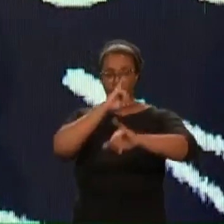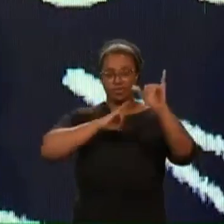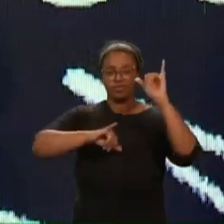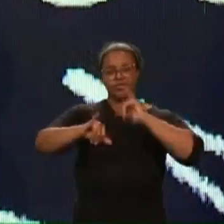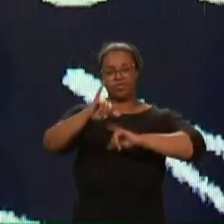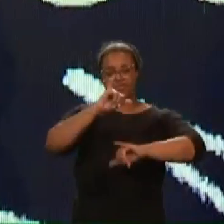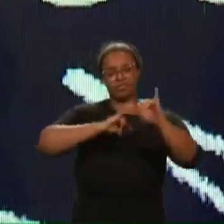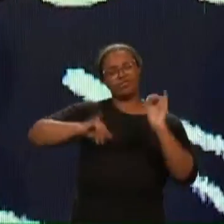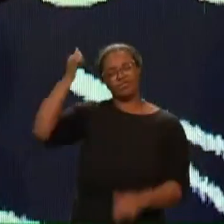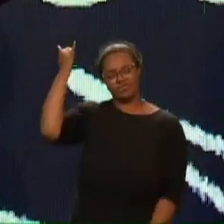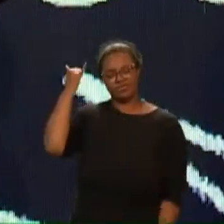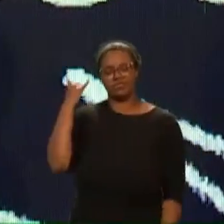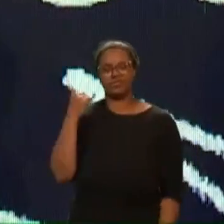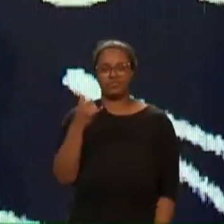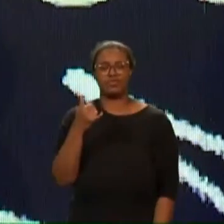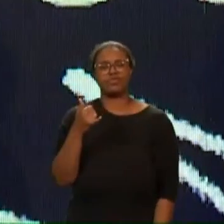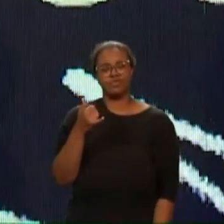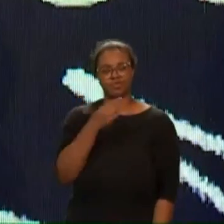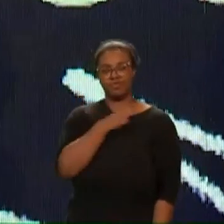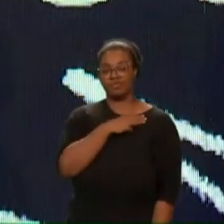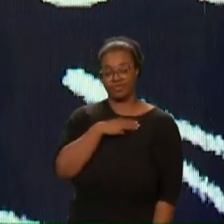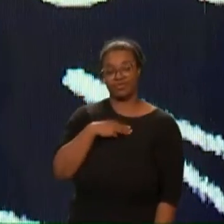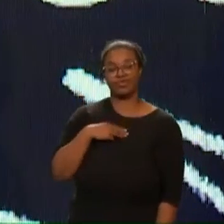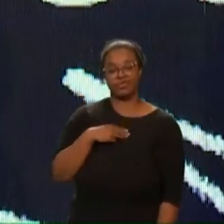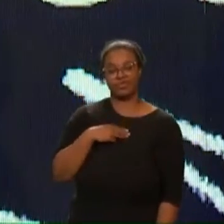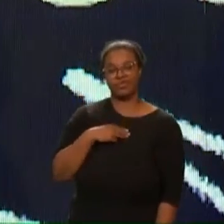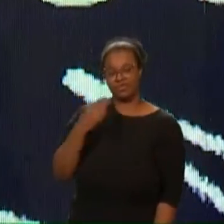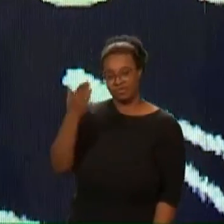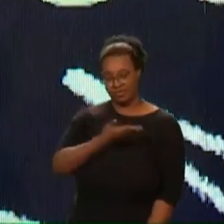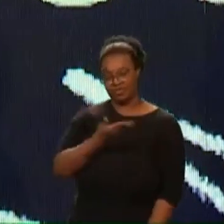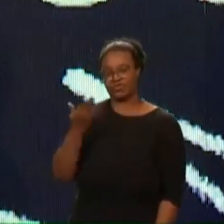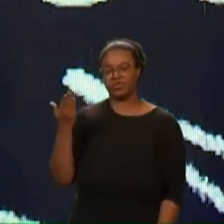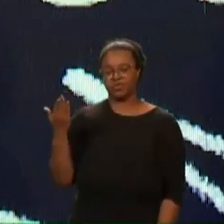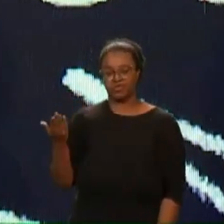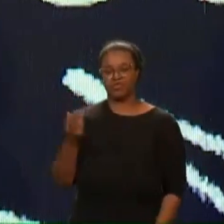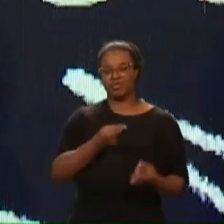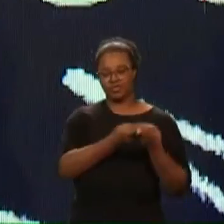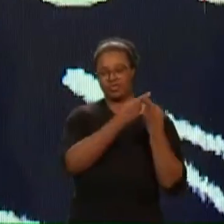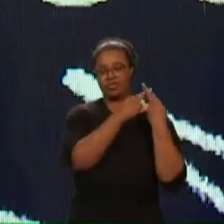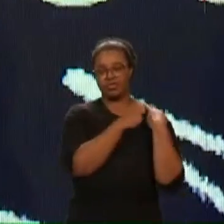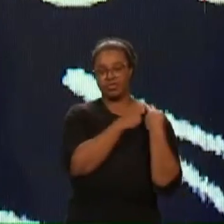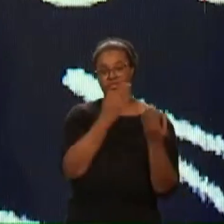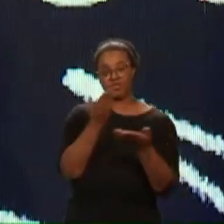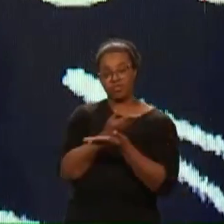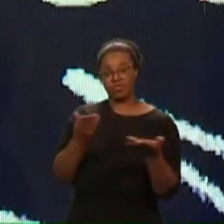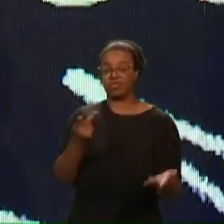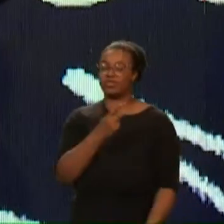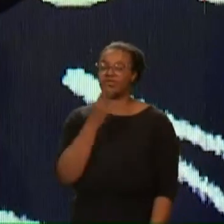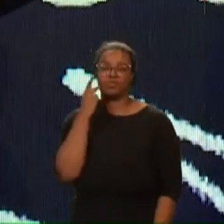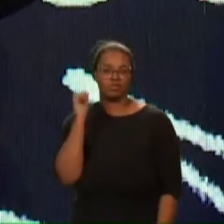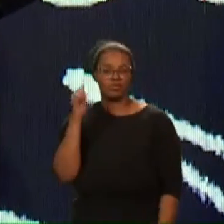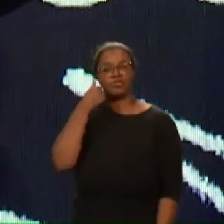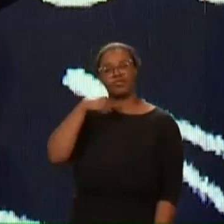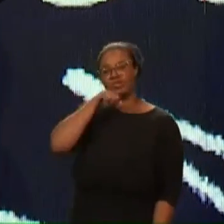encargo Profético ministerial e da palavra que vocês carregam vocês são os nossos pais espirituais e nós Prometemos